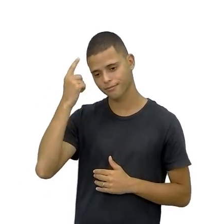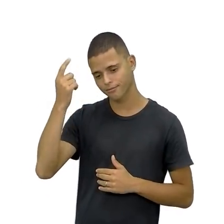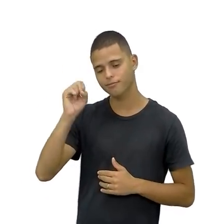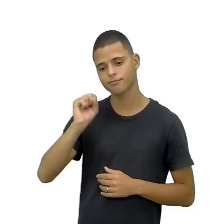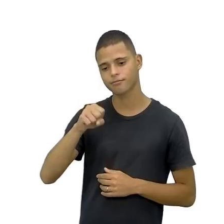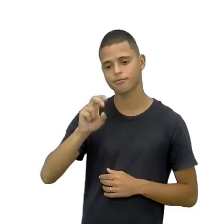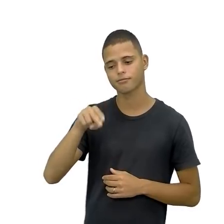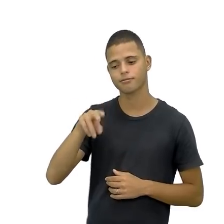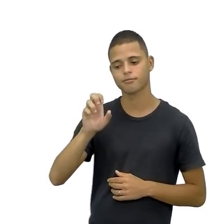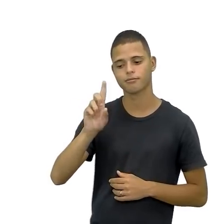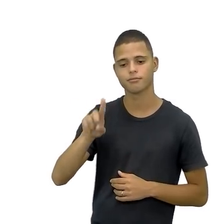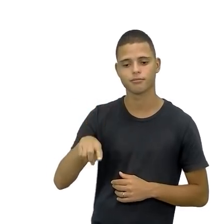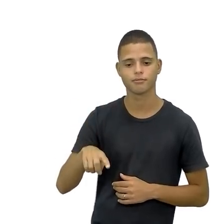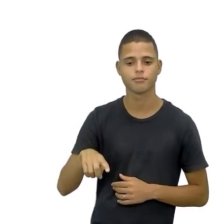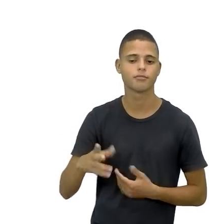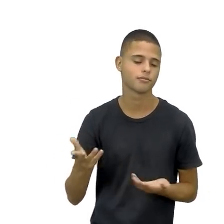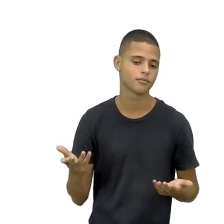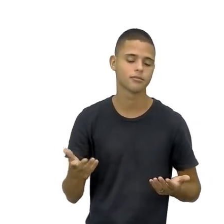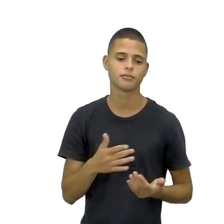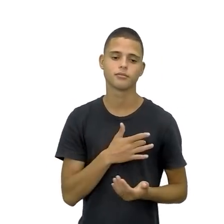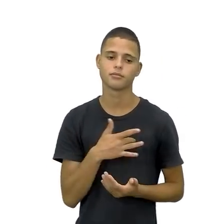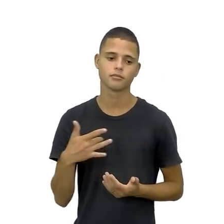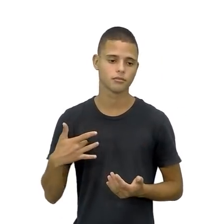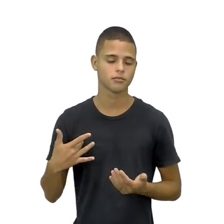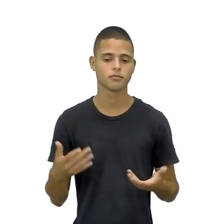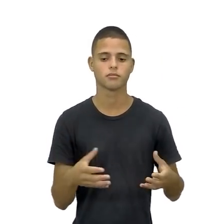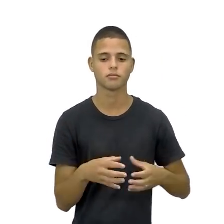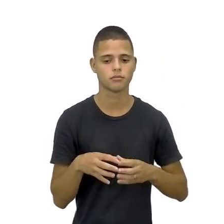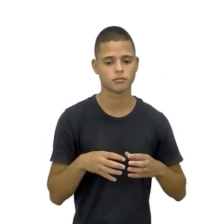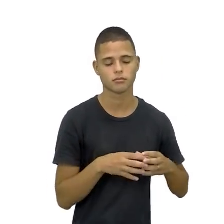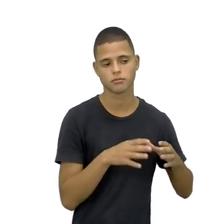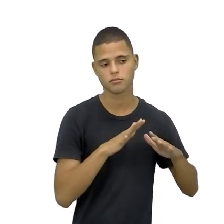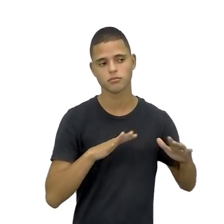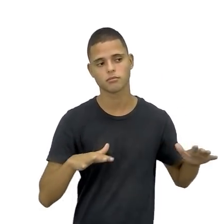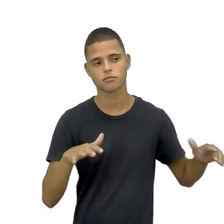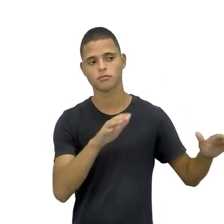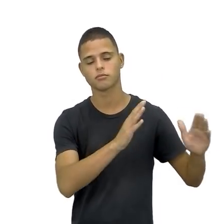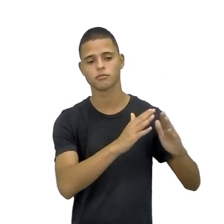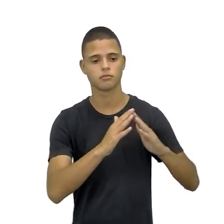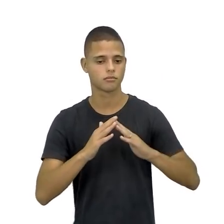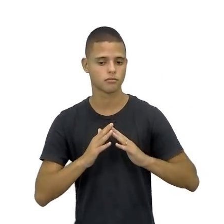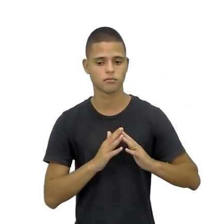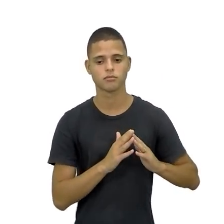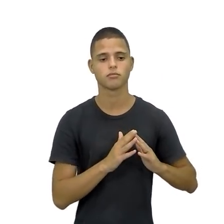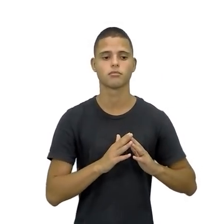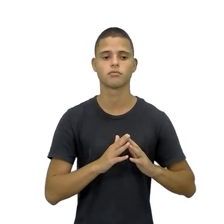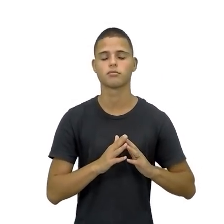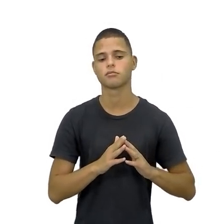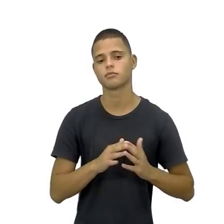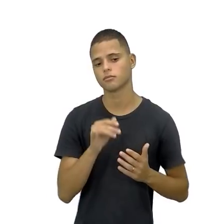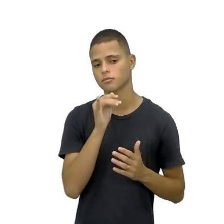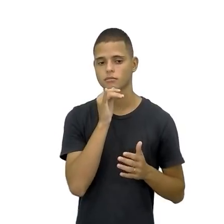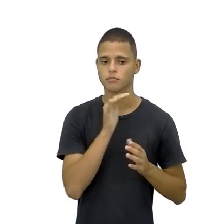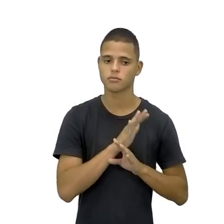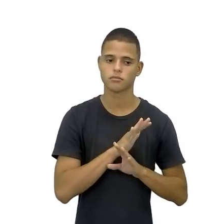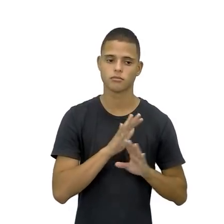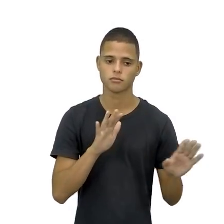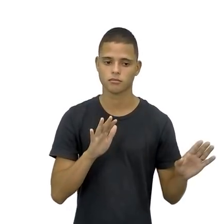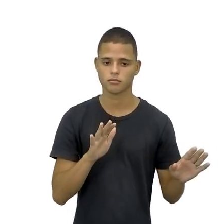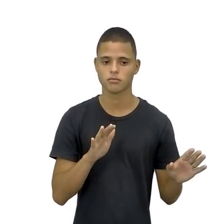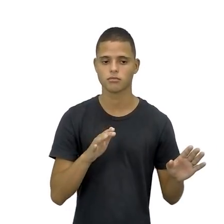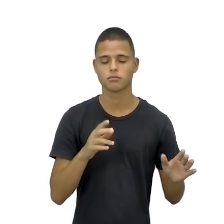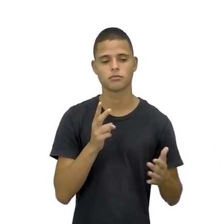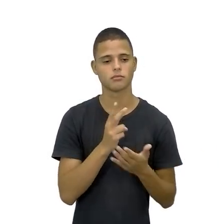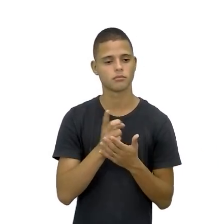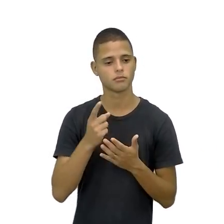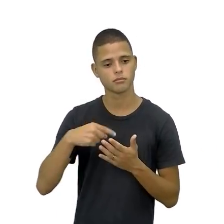a saúde na comunidade. Por exemplo, é claro que isso é apenas um exemplo. E, segundo Bender, toda vez que a gente pensa num tema